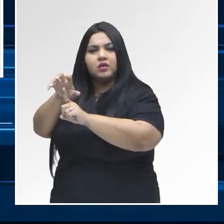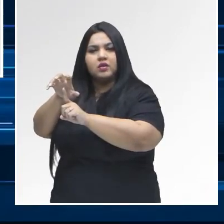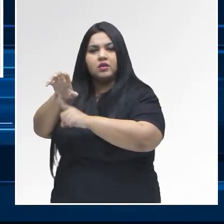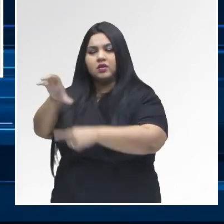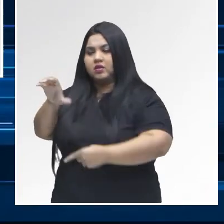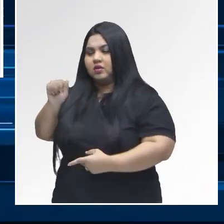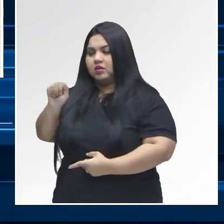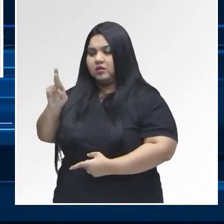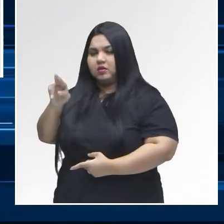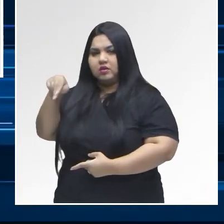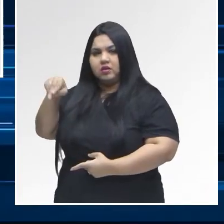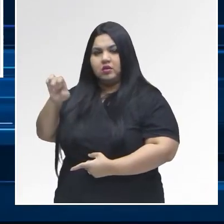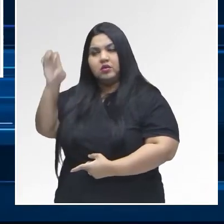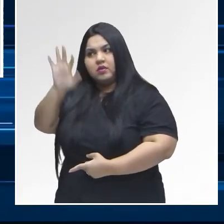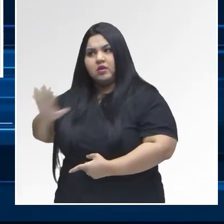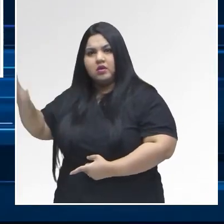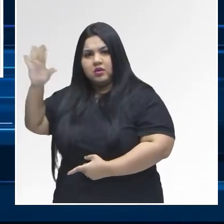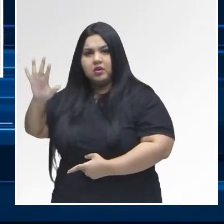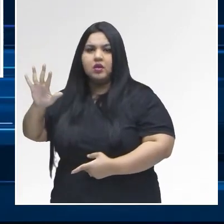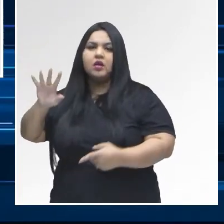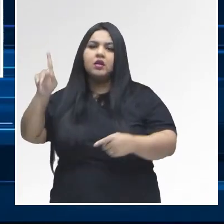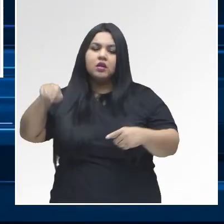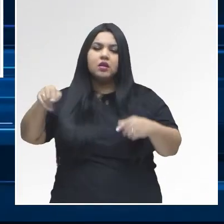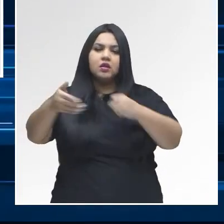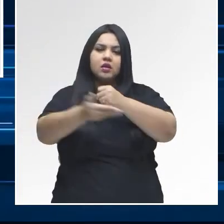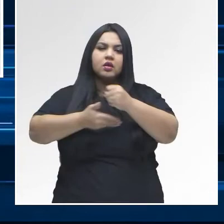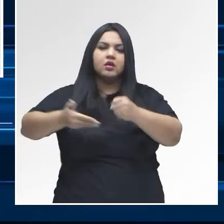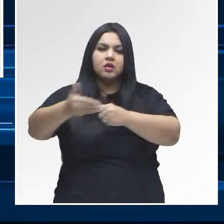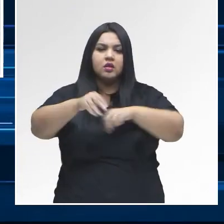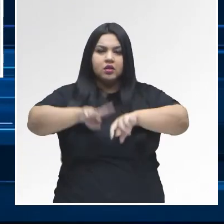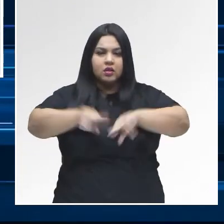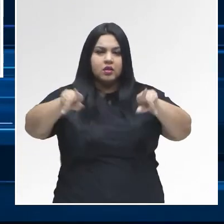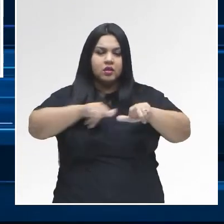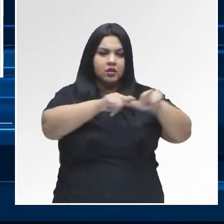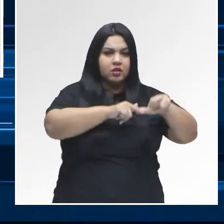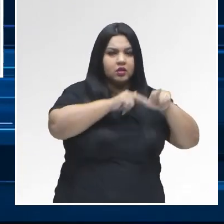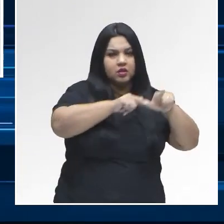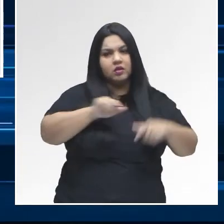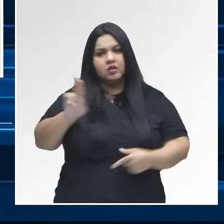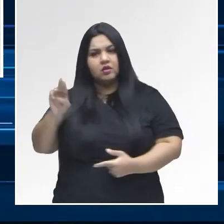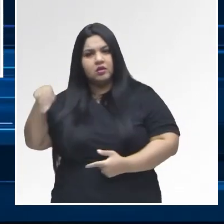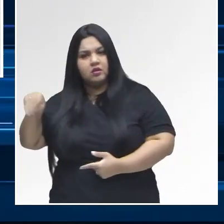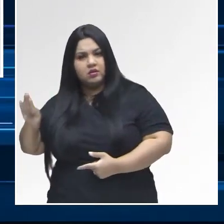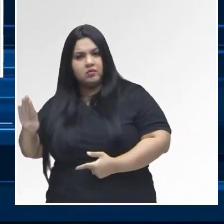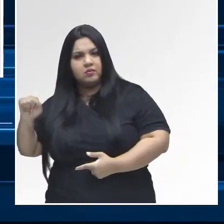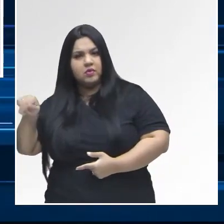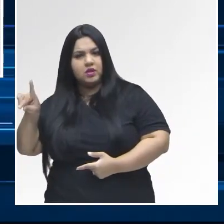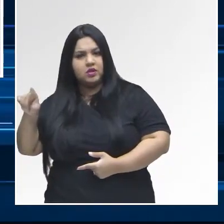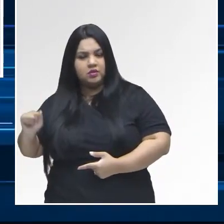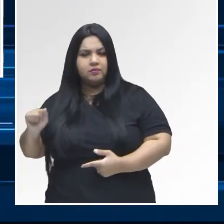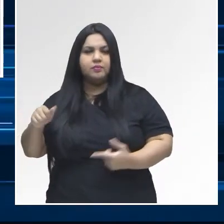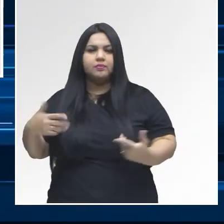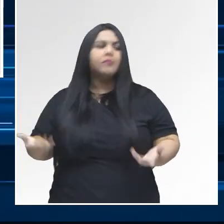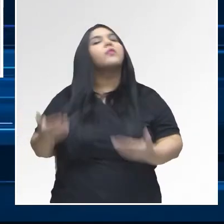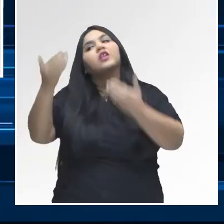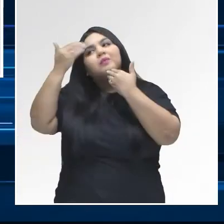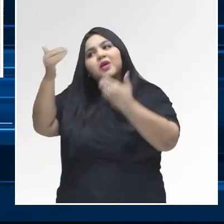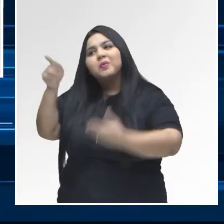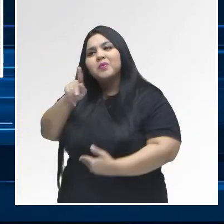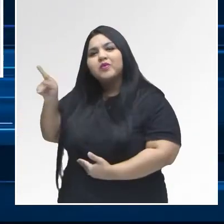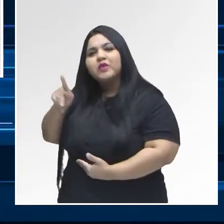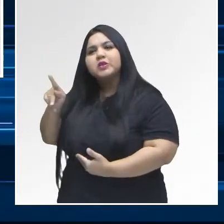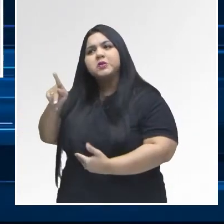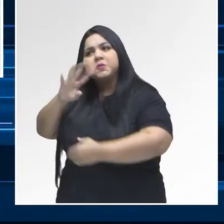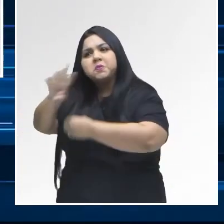kardecismo europeu. Então, essa é a base da diferença entre candomblé e Umbanda. Obrigado, professor Felipe, pela